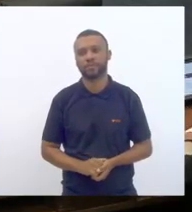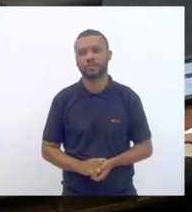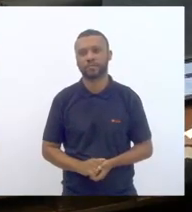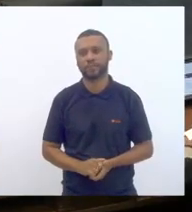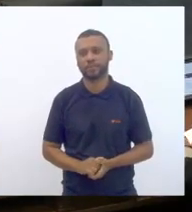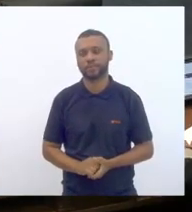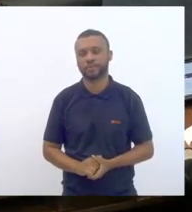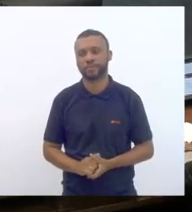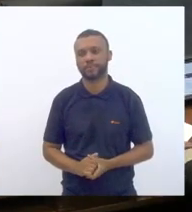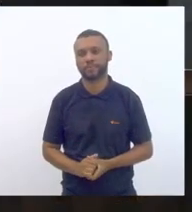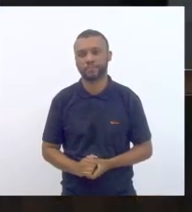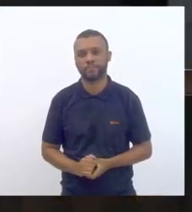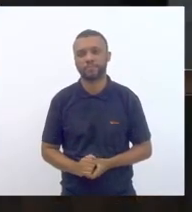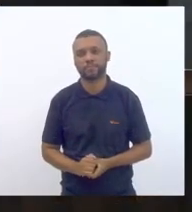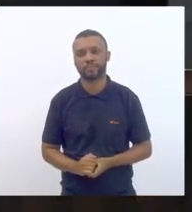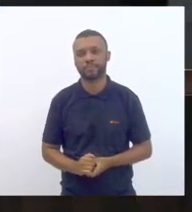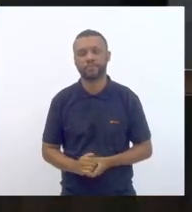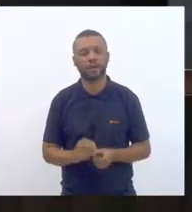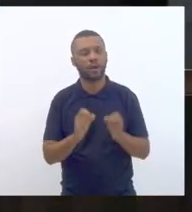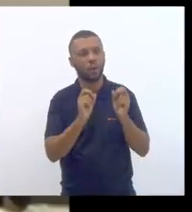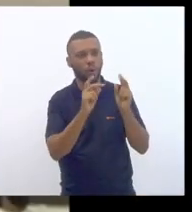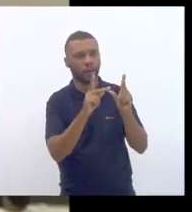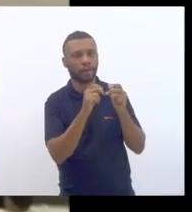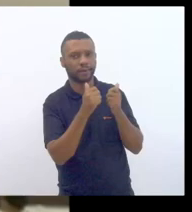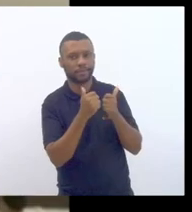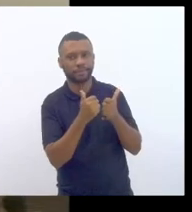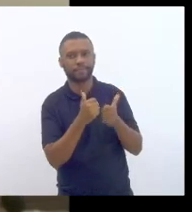Bruno. Então, ok, deputado André Correia. Deputado Bruno.